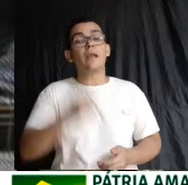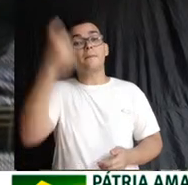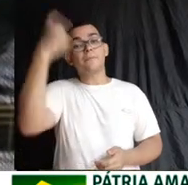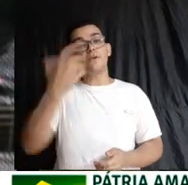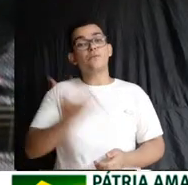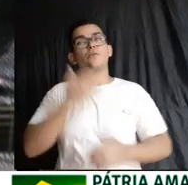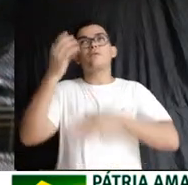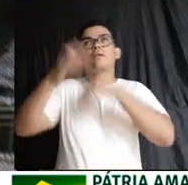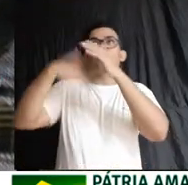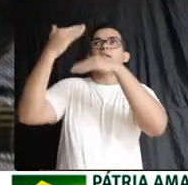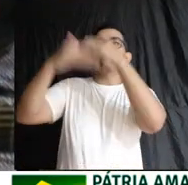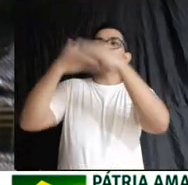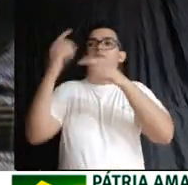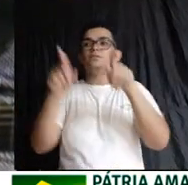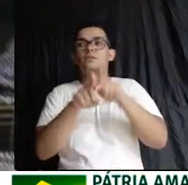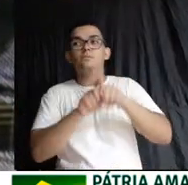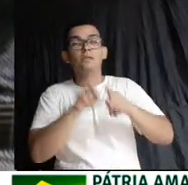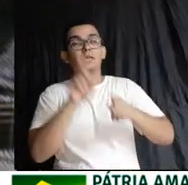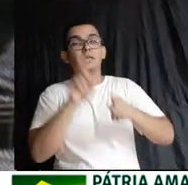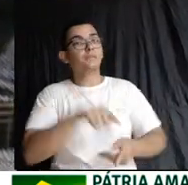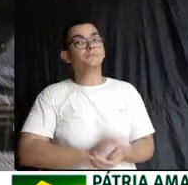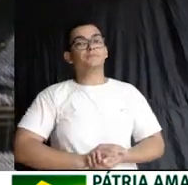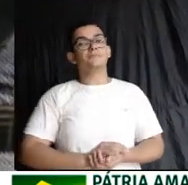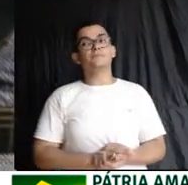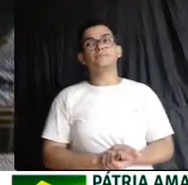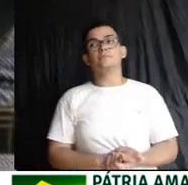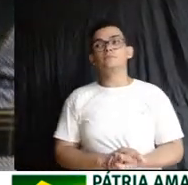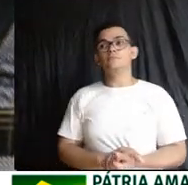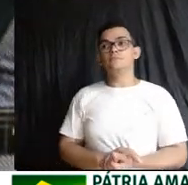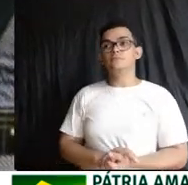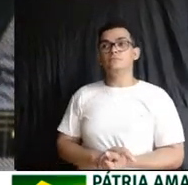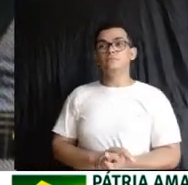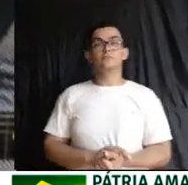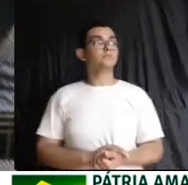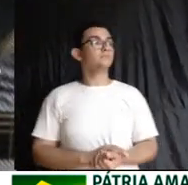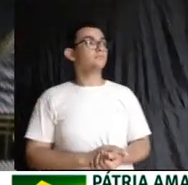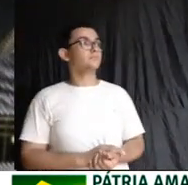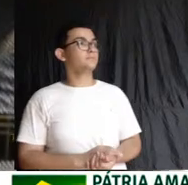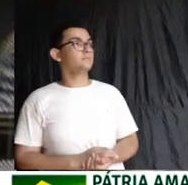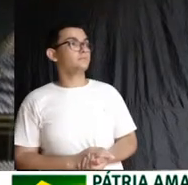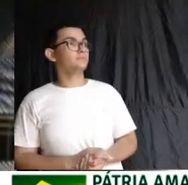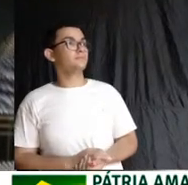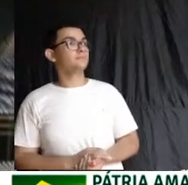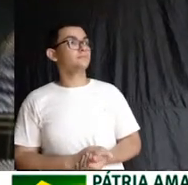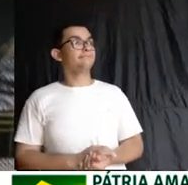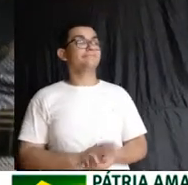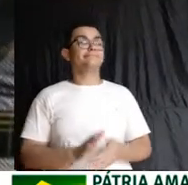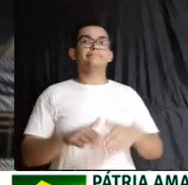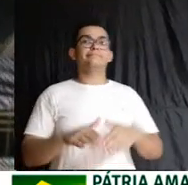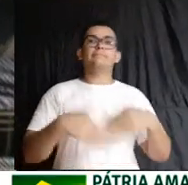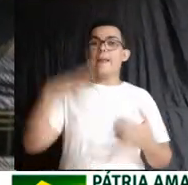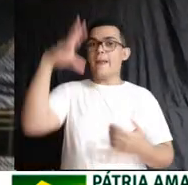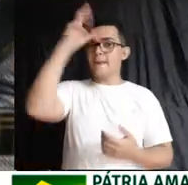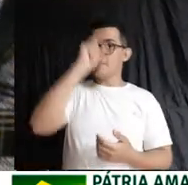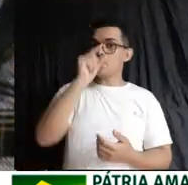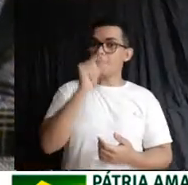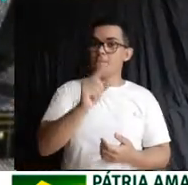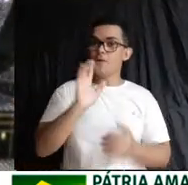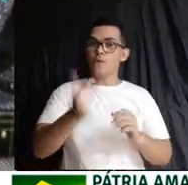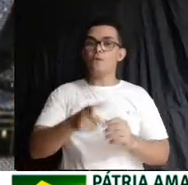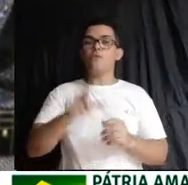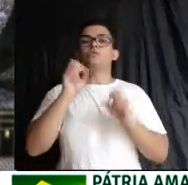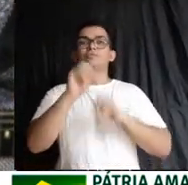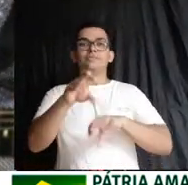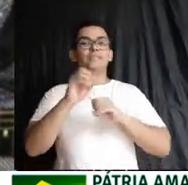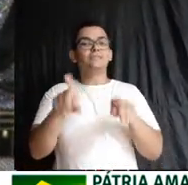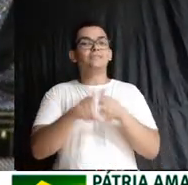isso. Estamos buscando conhecimento. Sempre mais. Para quem aprendeu só 3 acordes, hoje é professor, né? Hoje é professor.